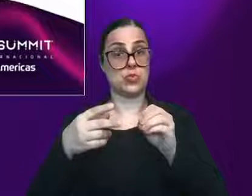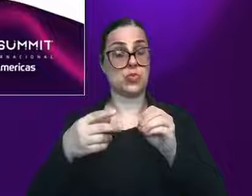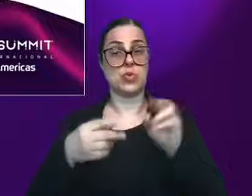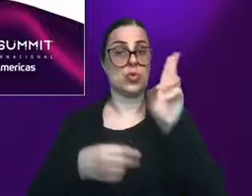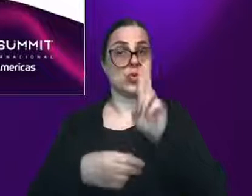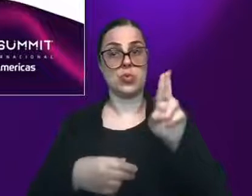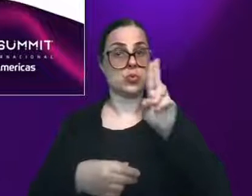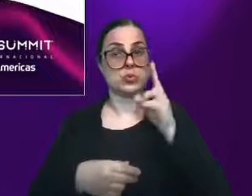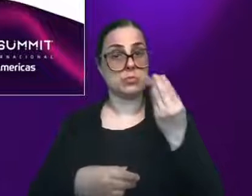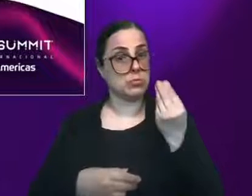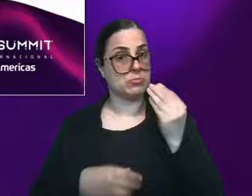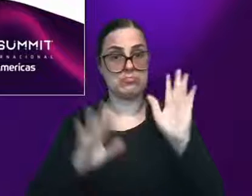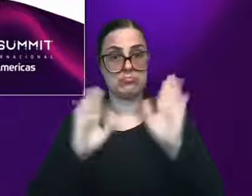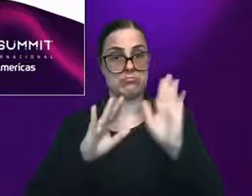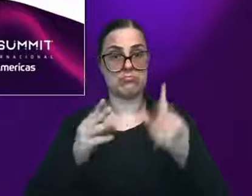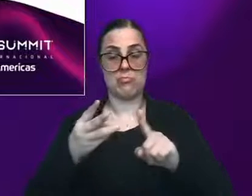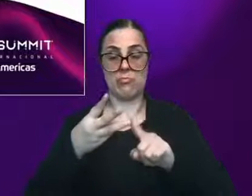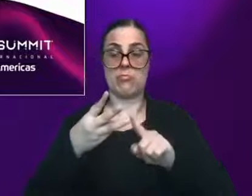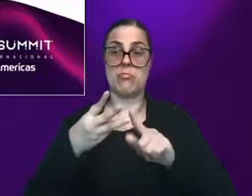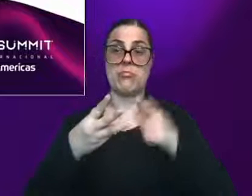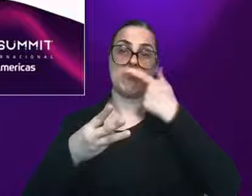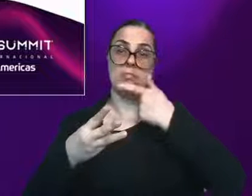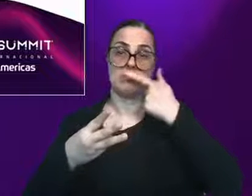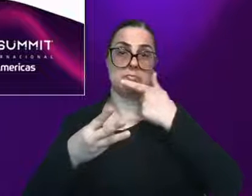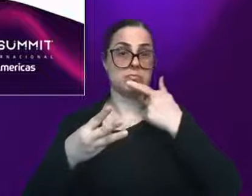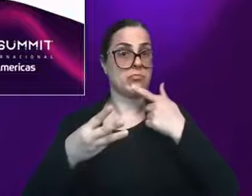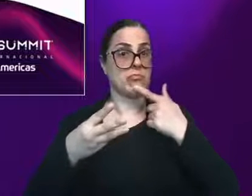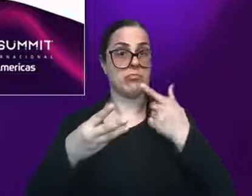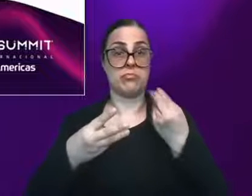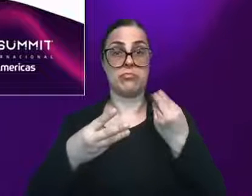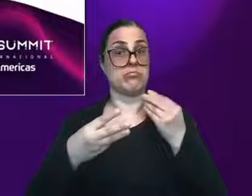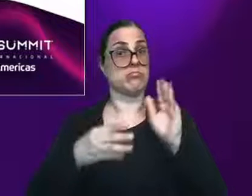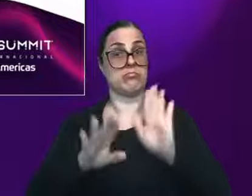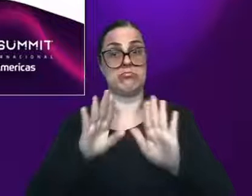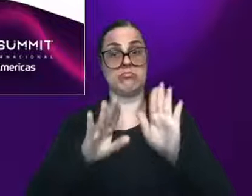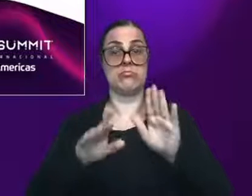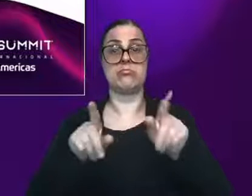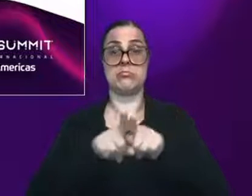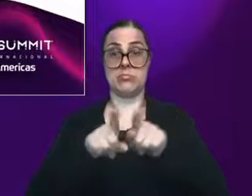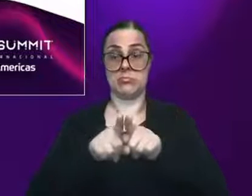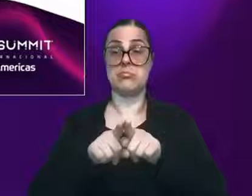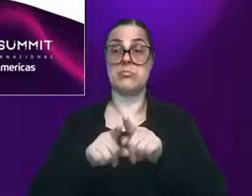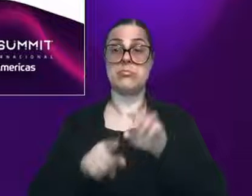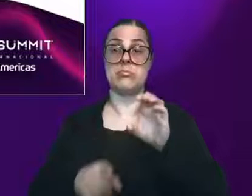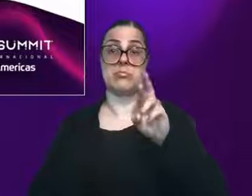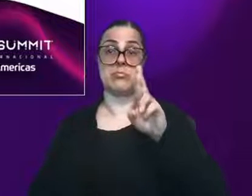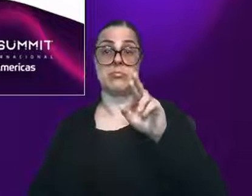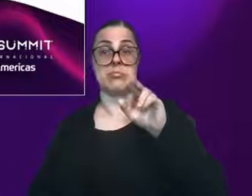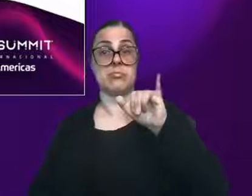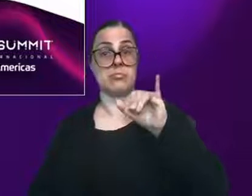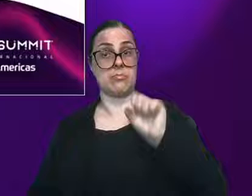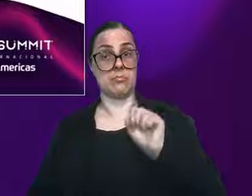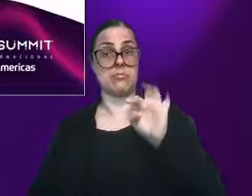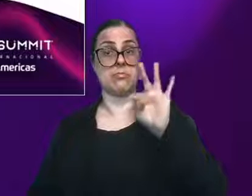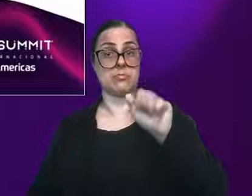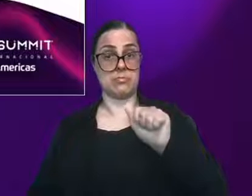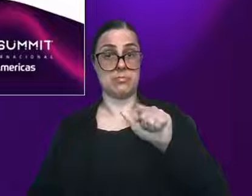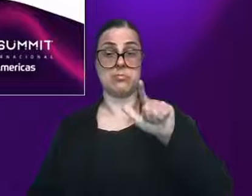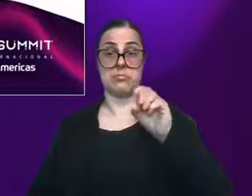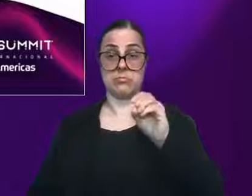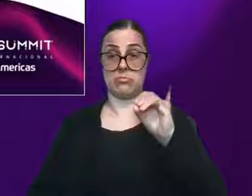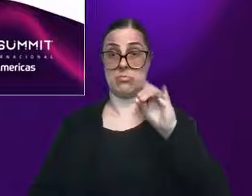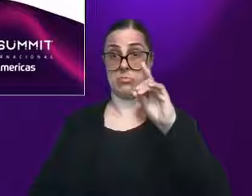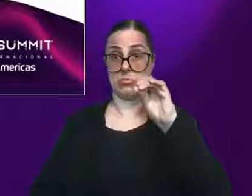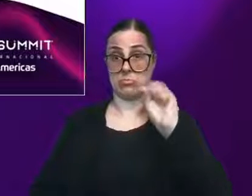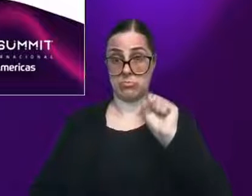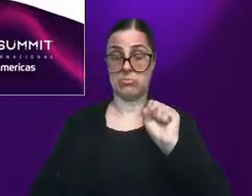gente tende a usar cristalóides balanceados, sangue, quando realmente nós tivermos uma anemia com sinais